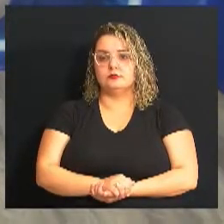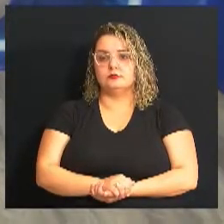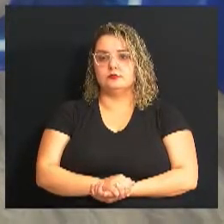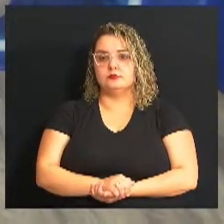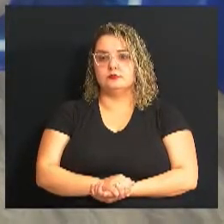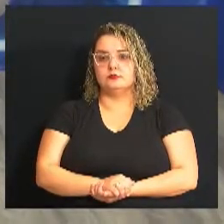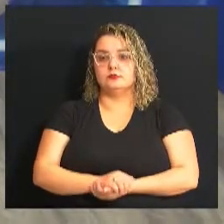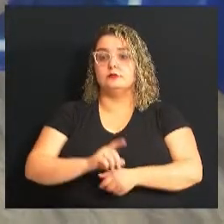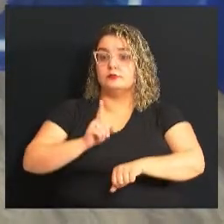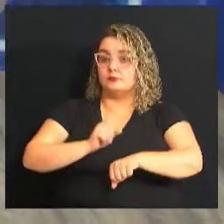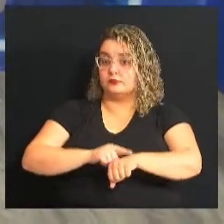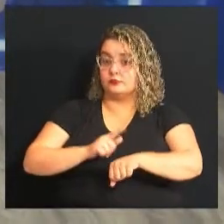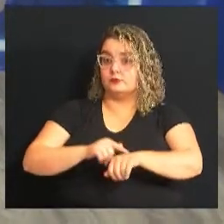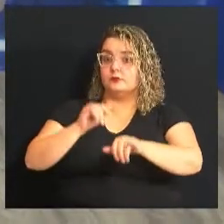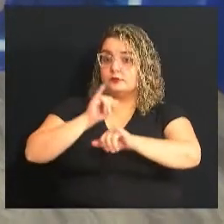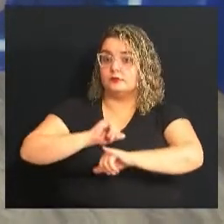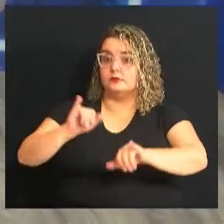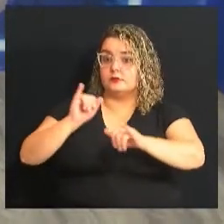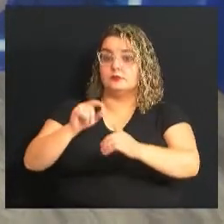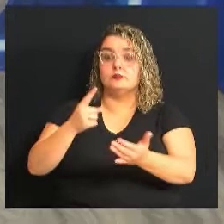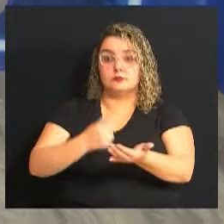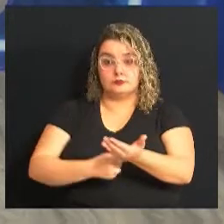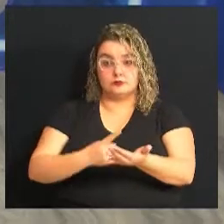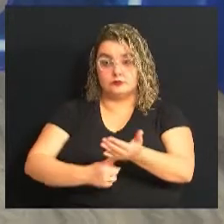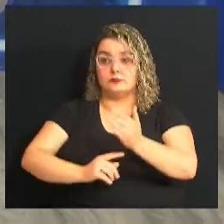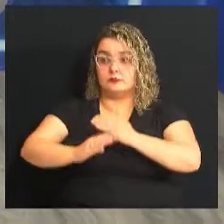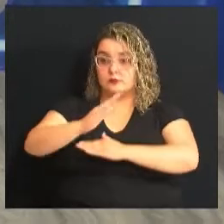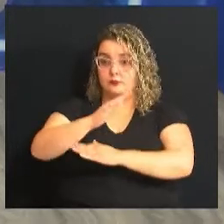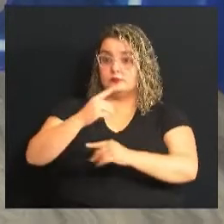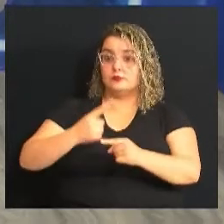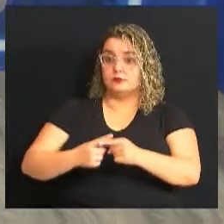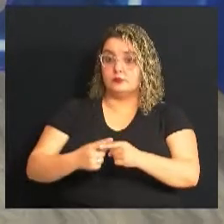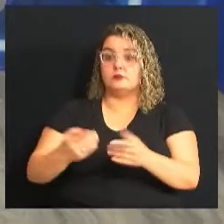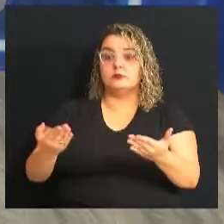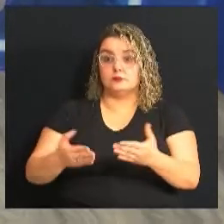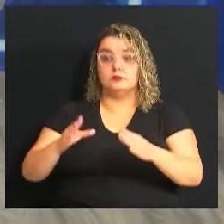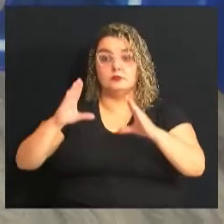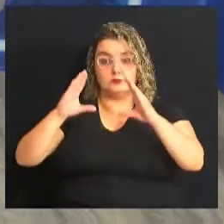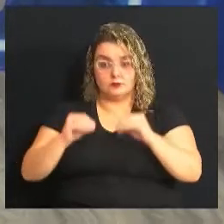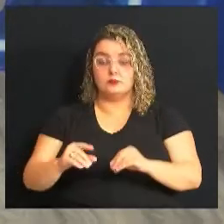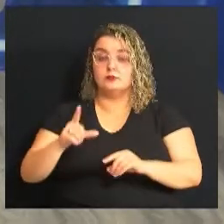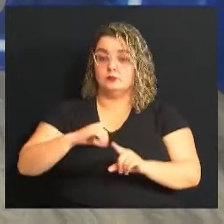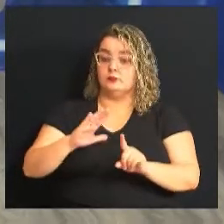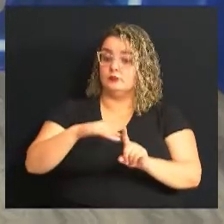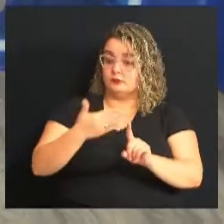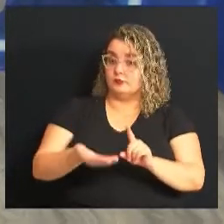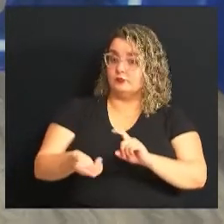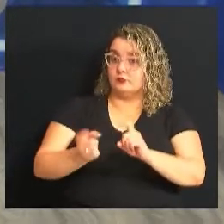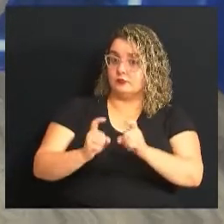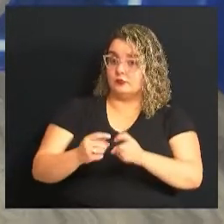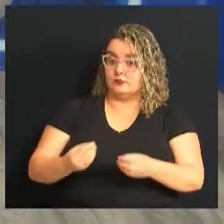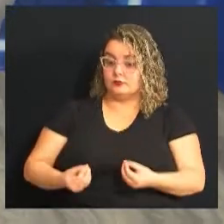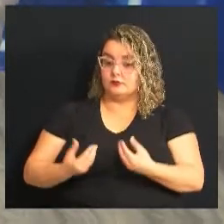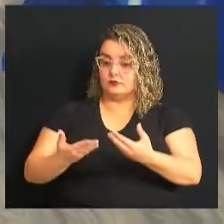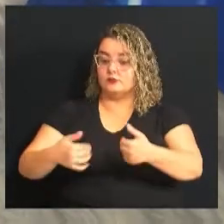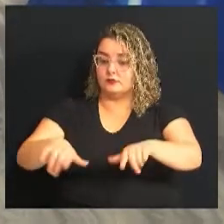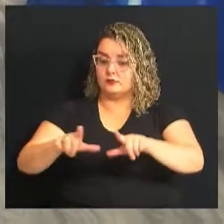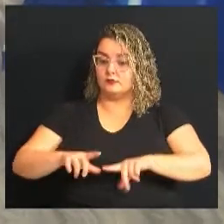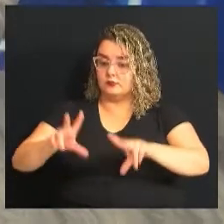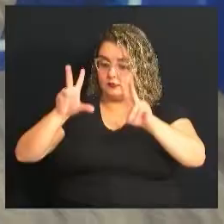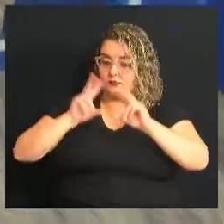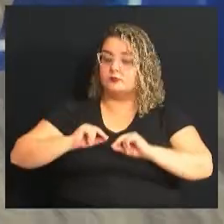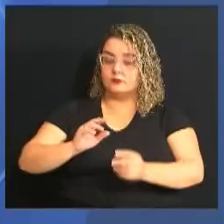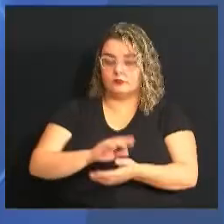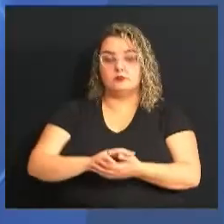Hora de nós falarmos da agenda da Câmara de Campinas, porque hoje à noite tem reunião solene com entrega de honraria. Isso, hoje,